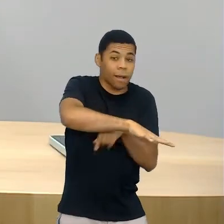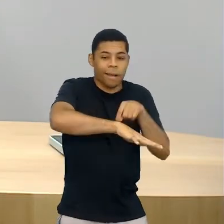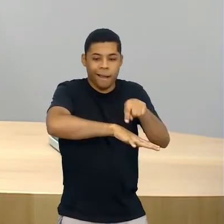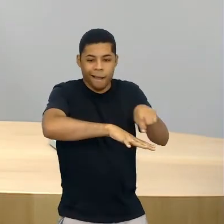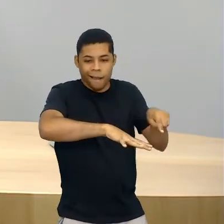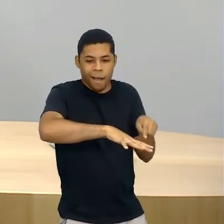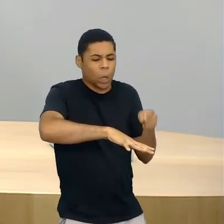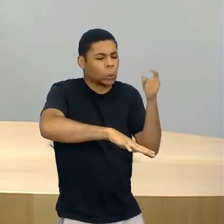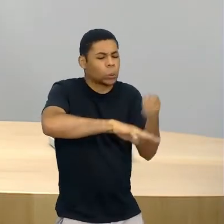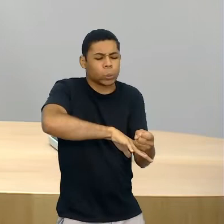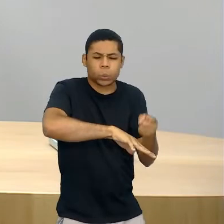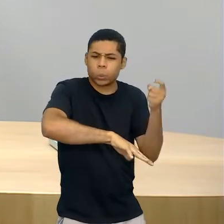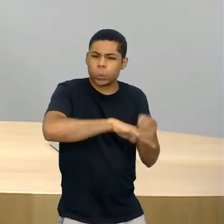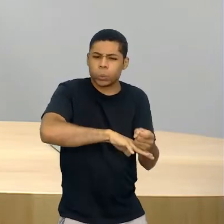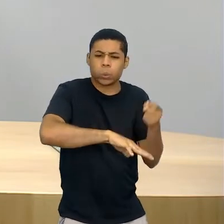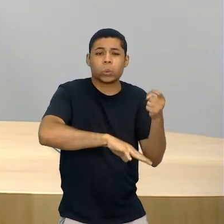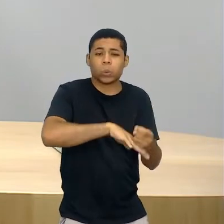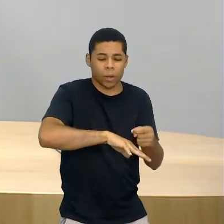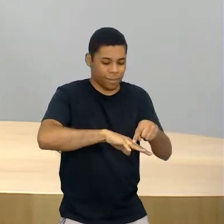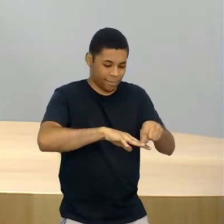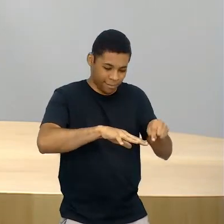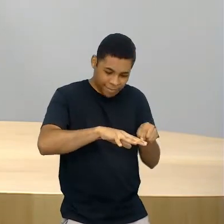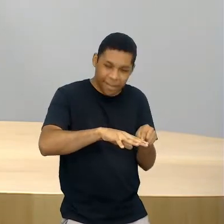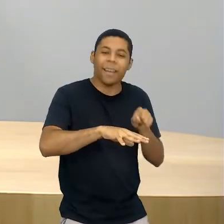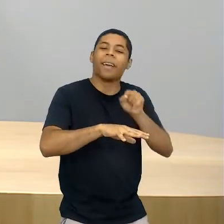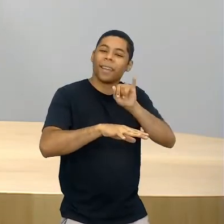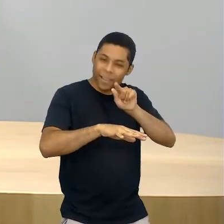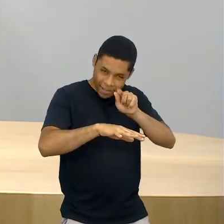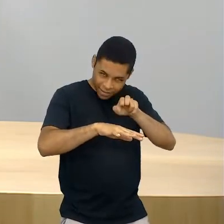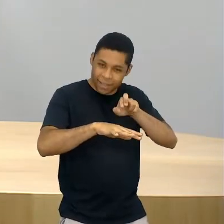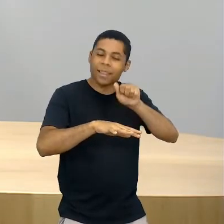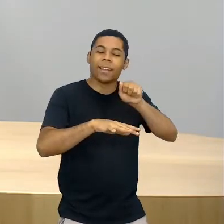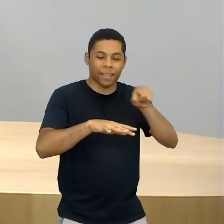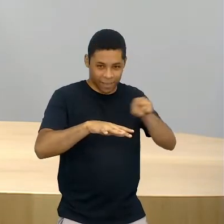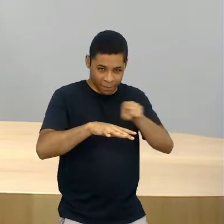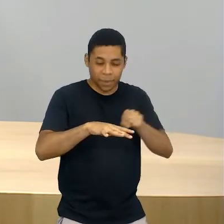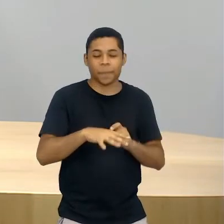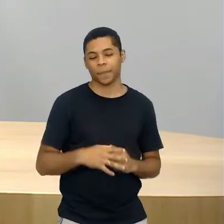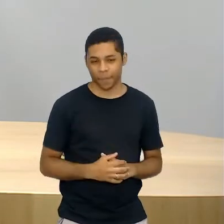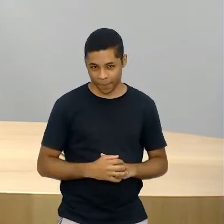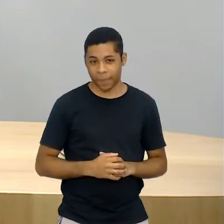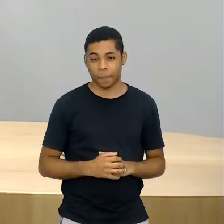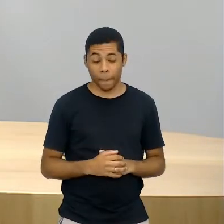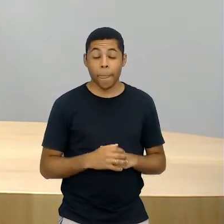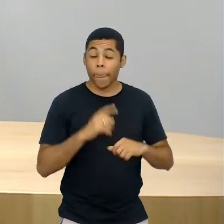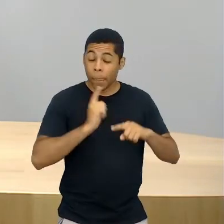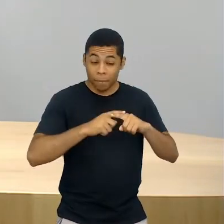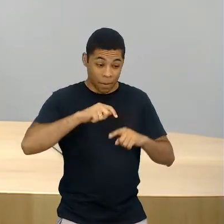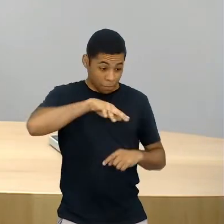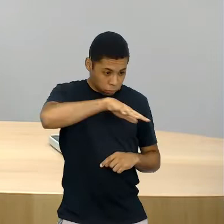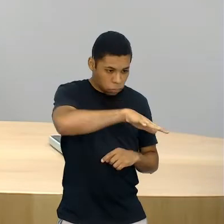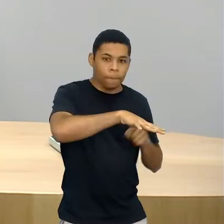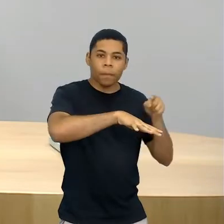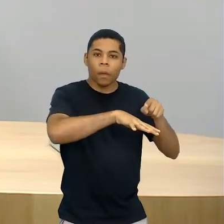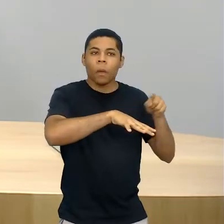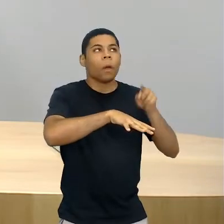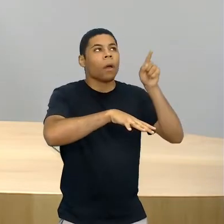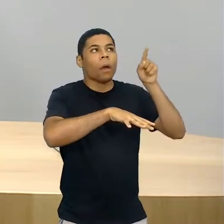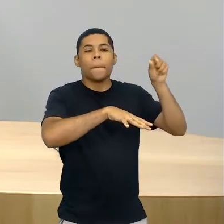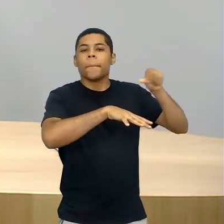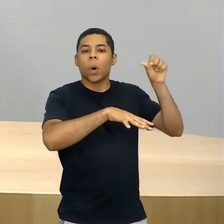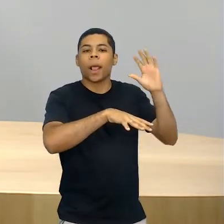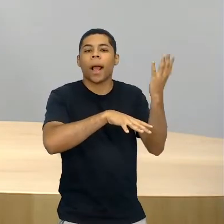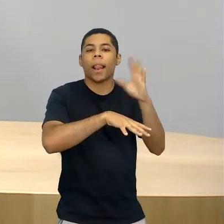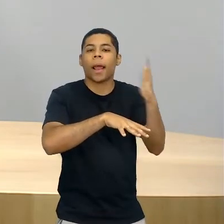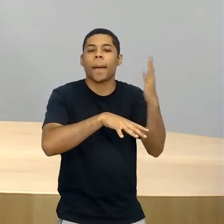logicamente quanto mais próximo da superfície terrestre, né, mais frio é o interior do planeta. Então a